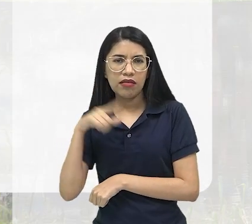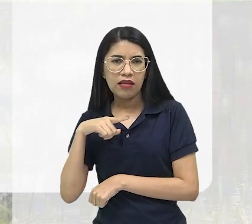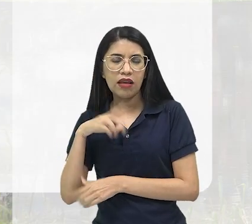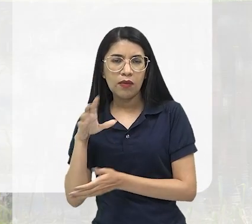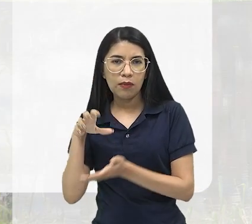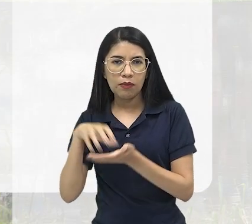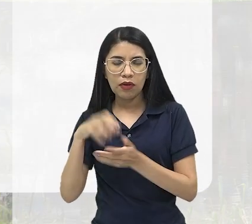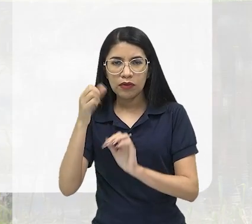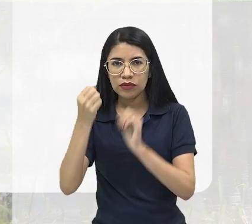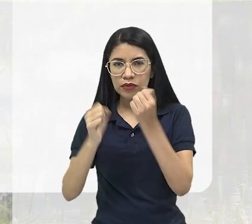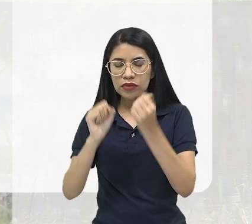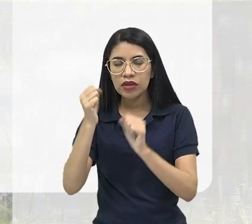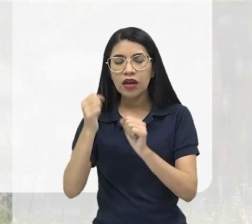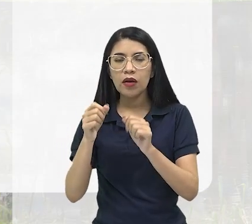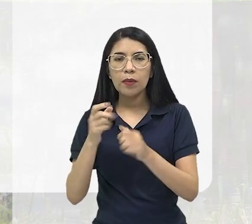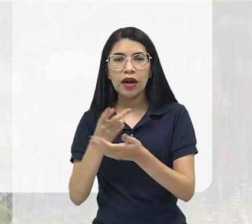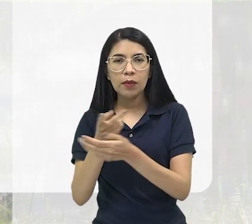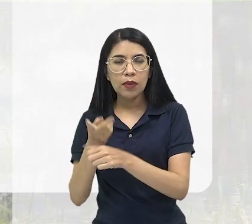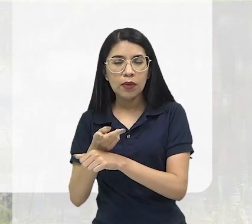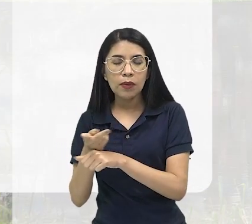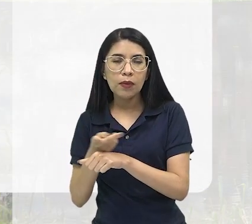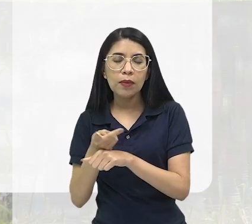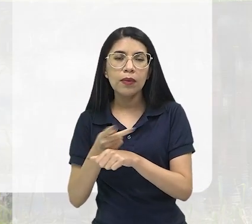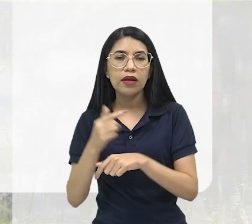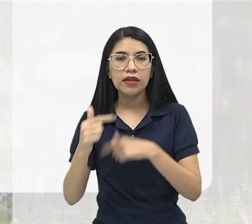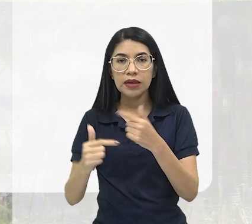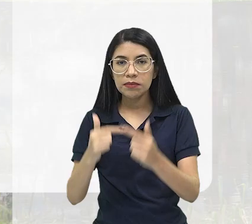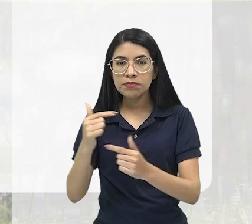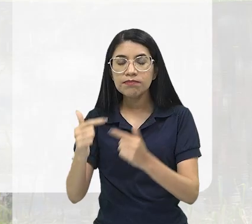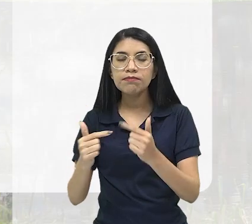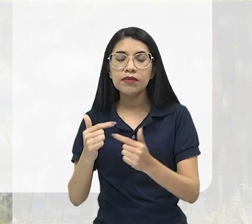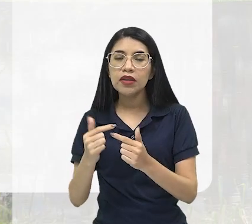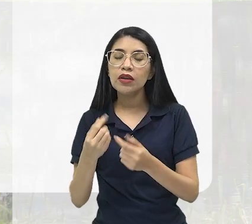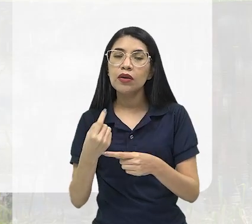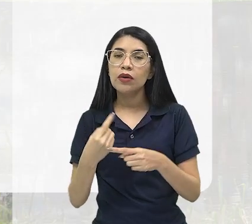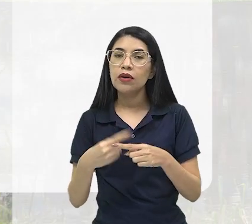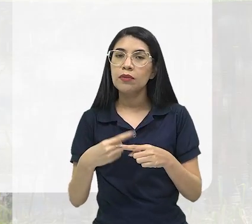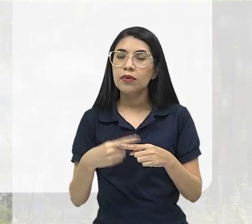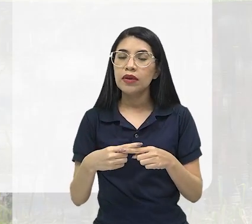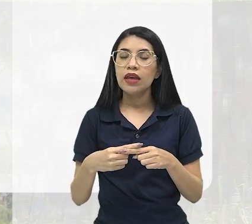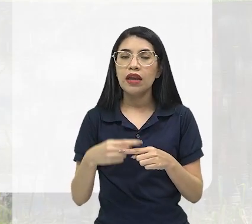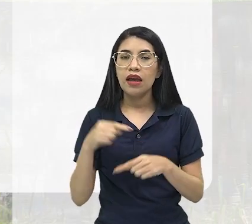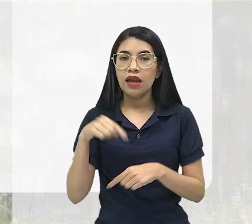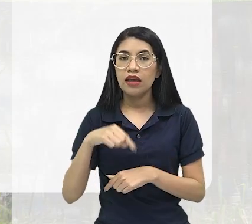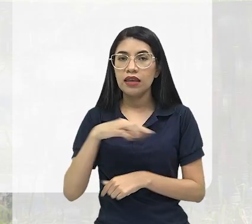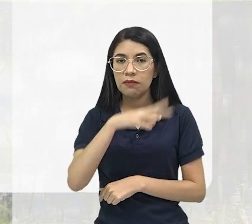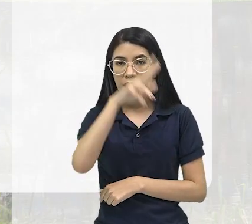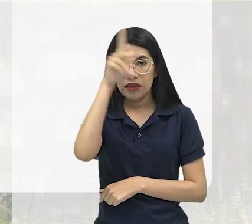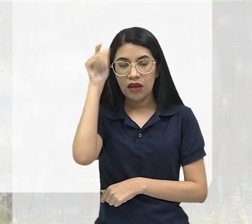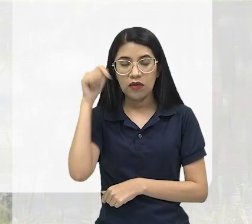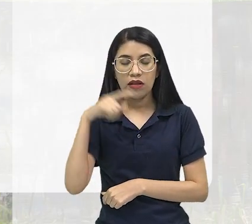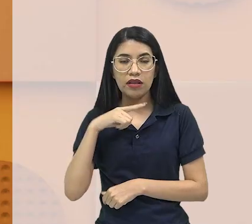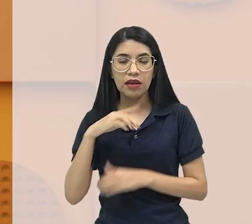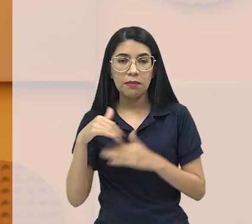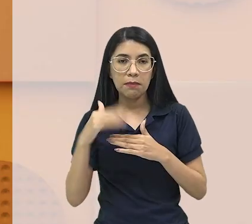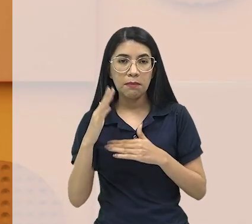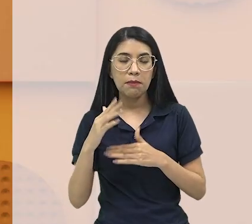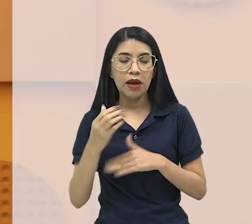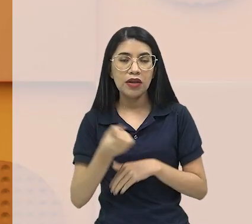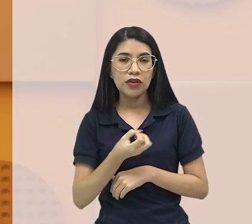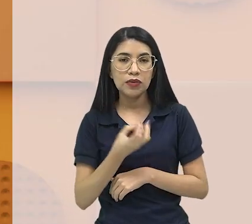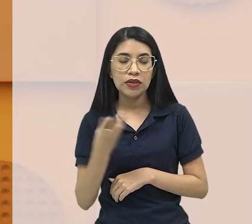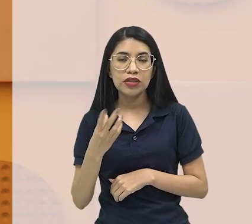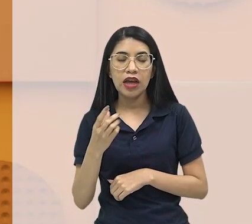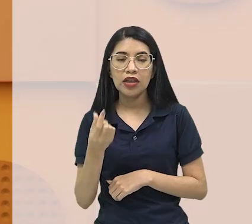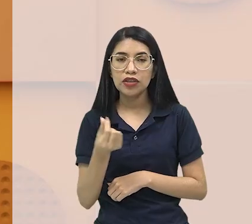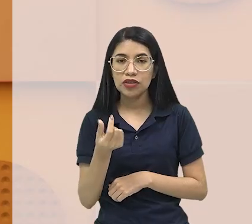Zona Franca e busca trabalho, vem na busca de empregos. Por quê? Porque a cidade com maior concentração de dinheiro